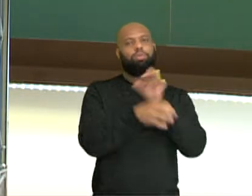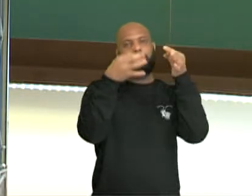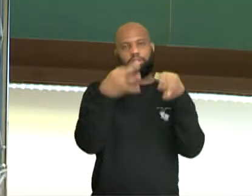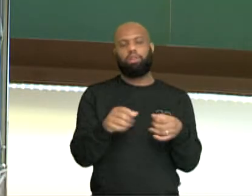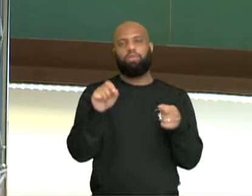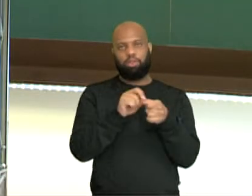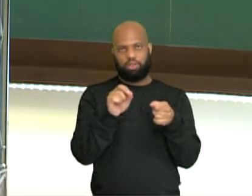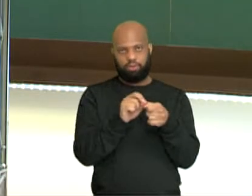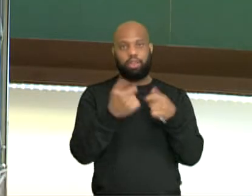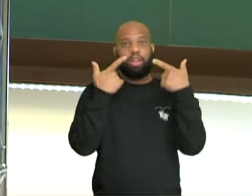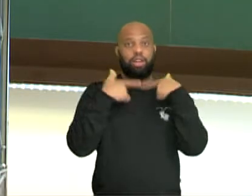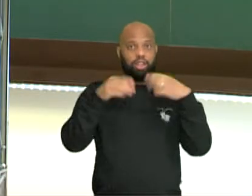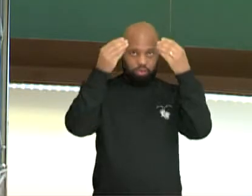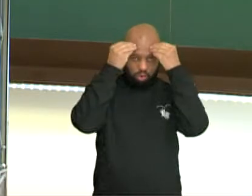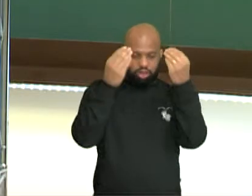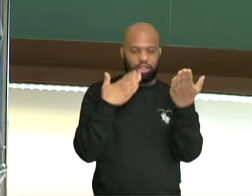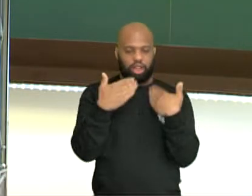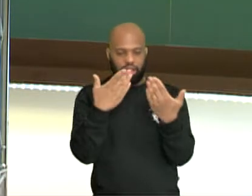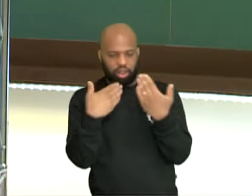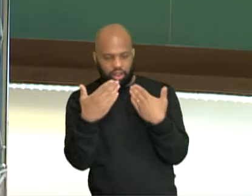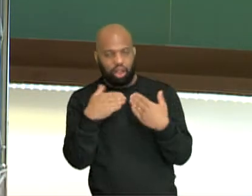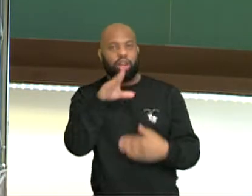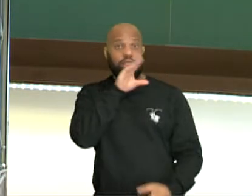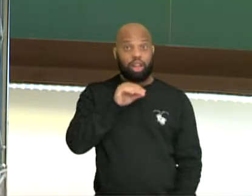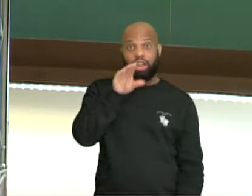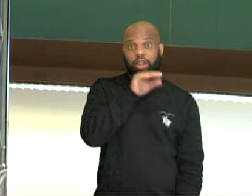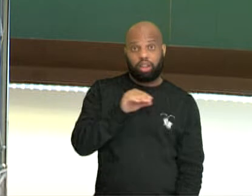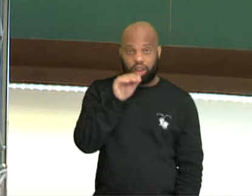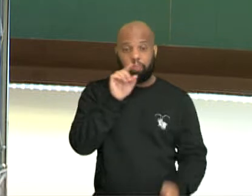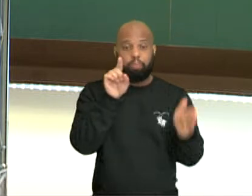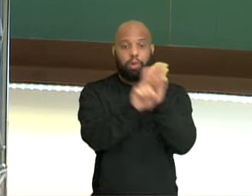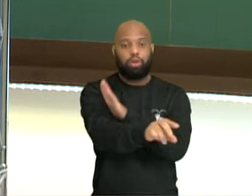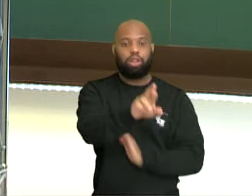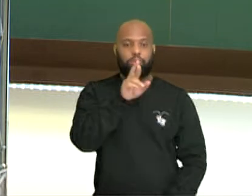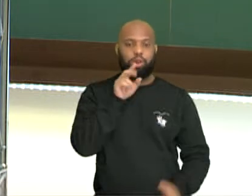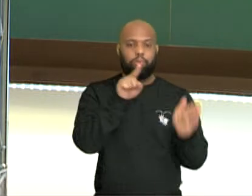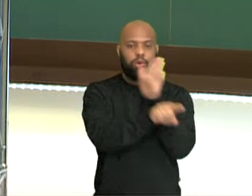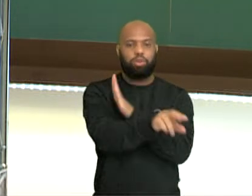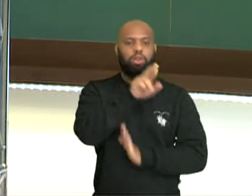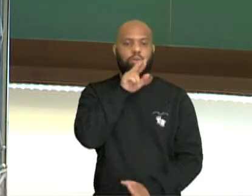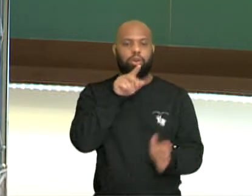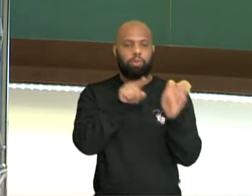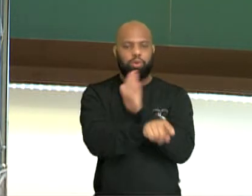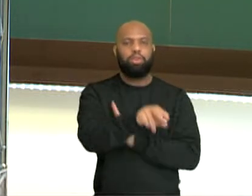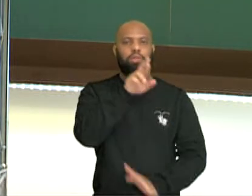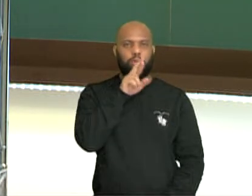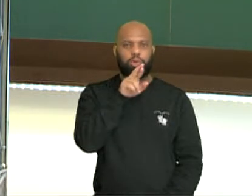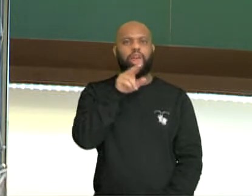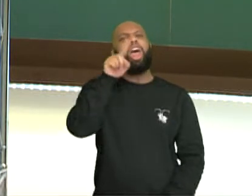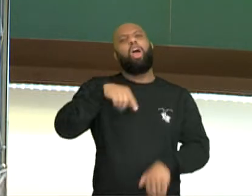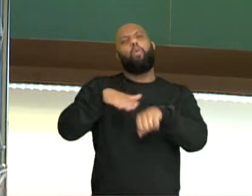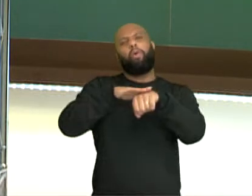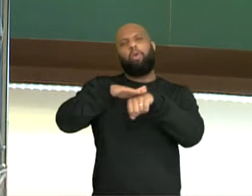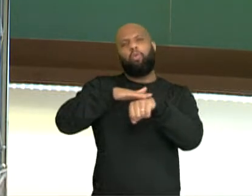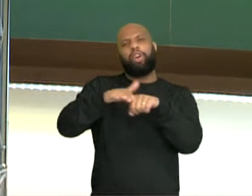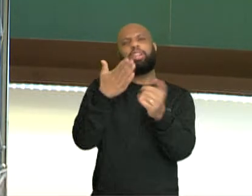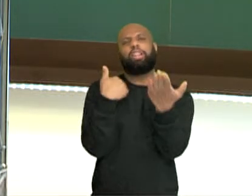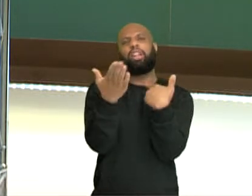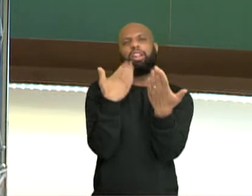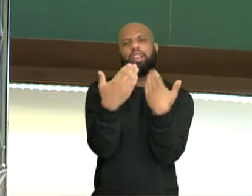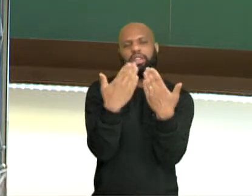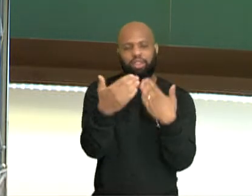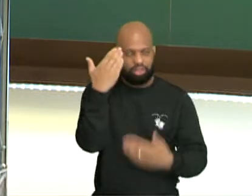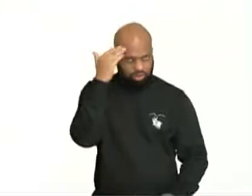A linguagem é dialógica e oral. Dialógica, né? Eu vou dialogando, conversando com o meu